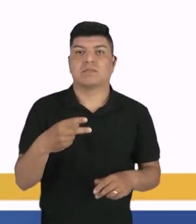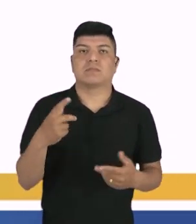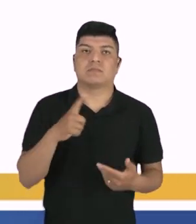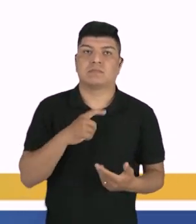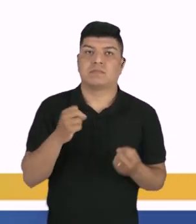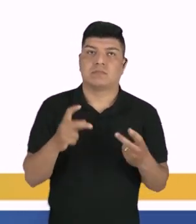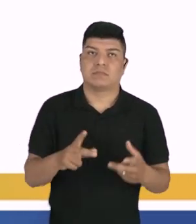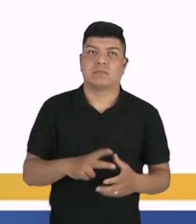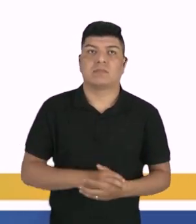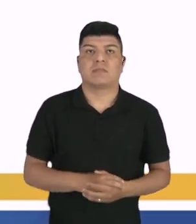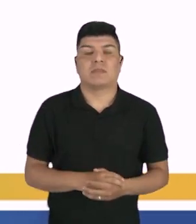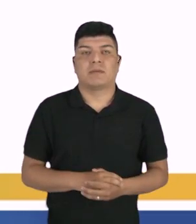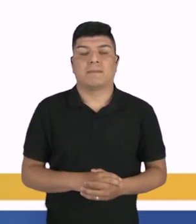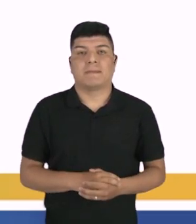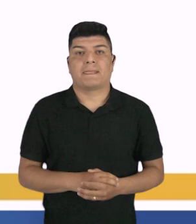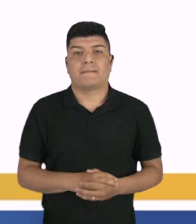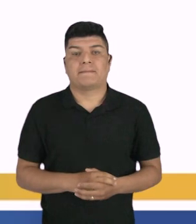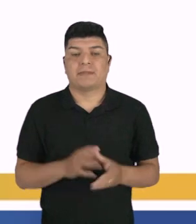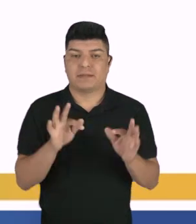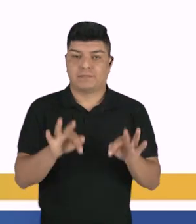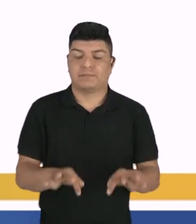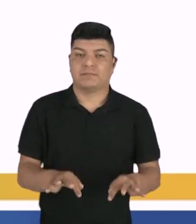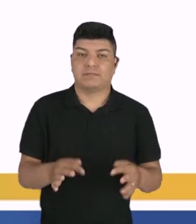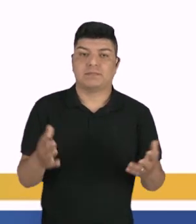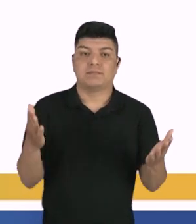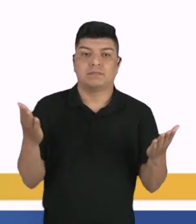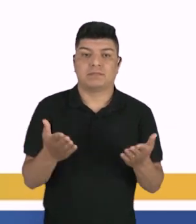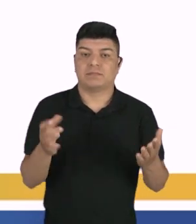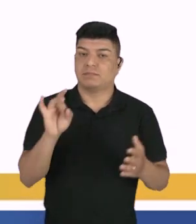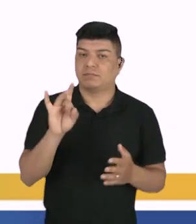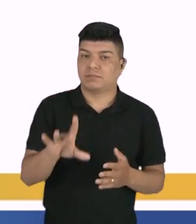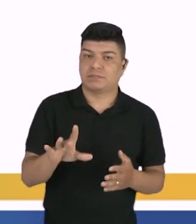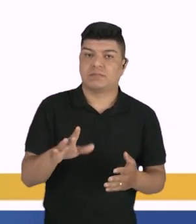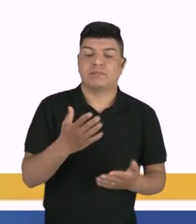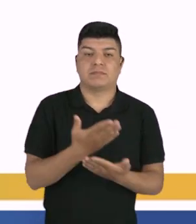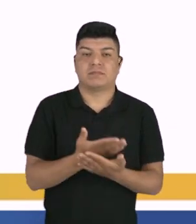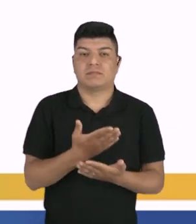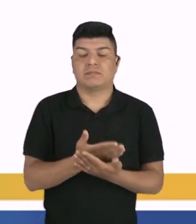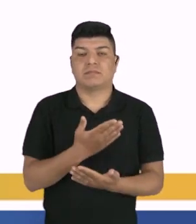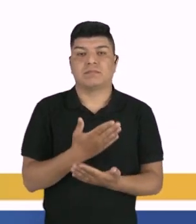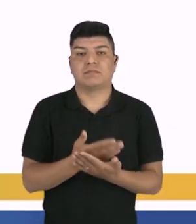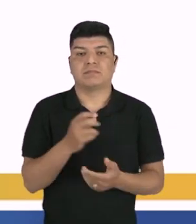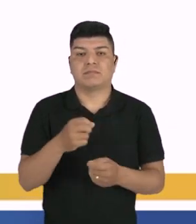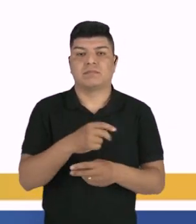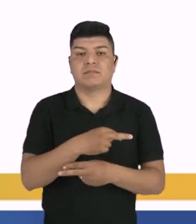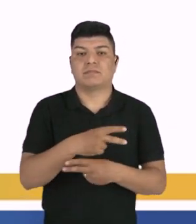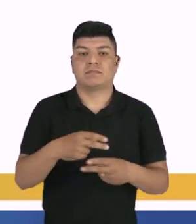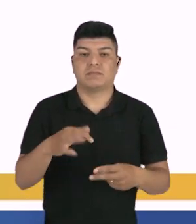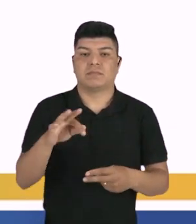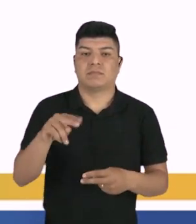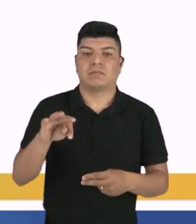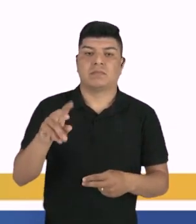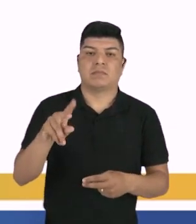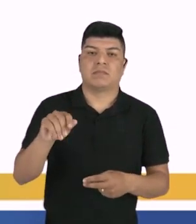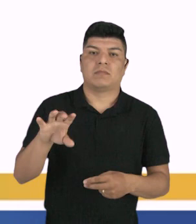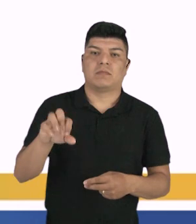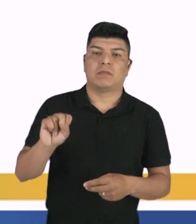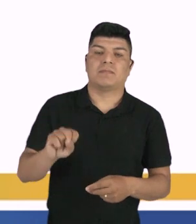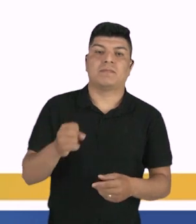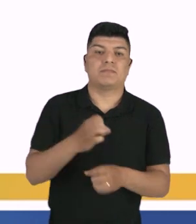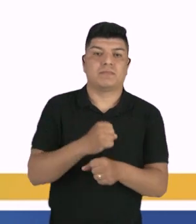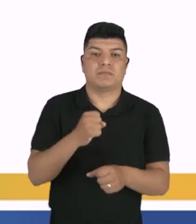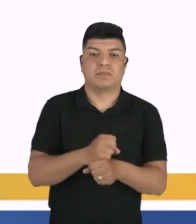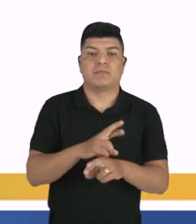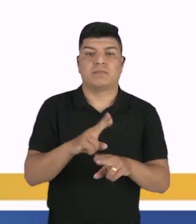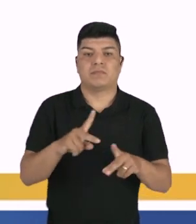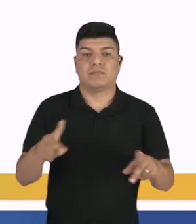termos. Então, né, para finalizar, e por hoje é só. Em nossa aula estudamos sobre produtos notáveis e sobre o produto da soma